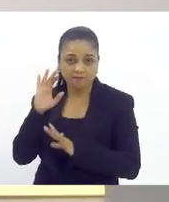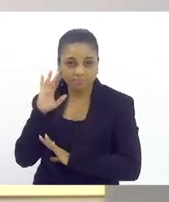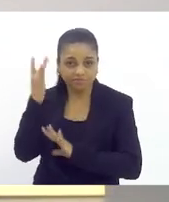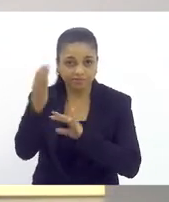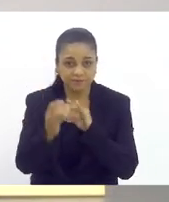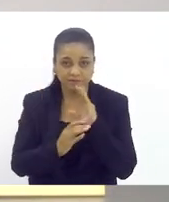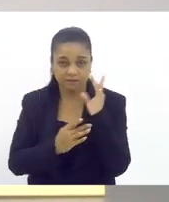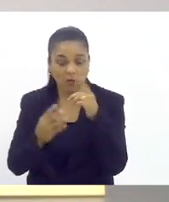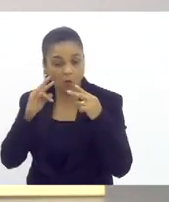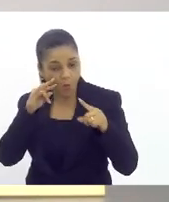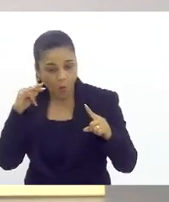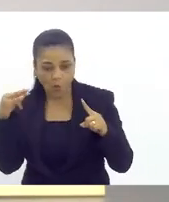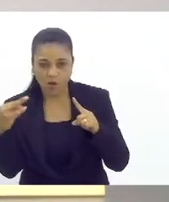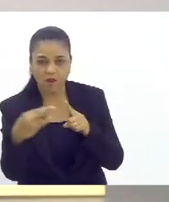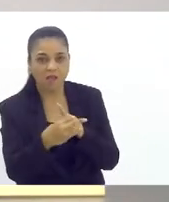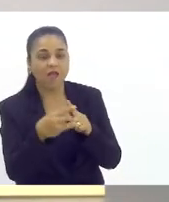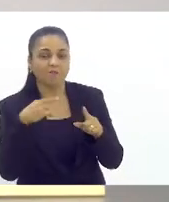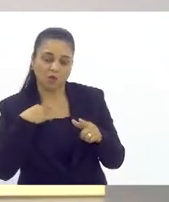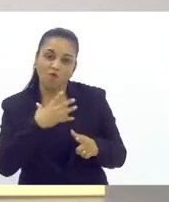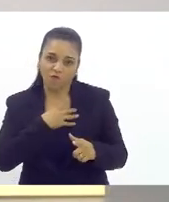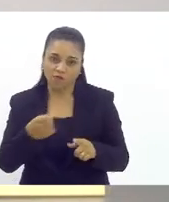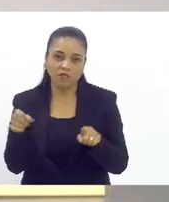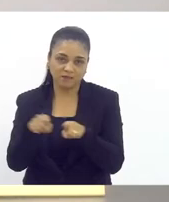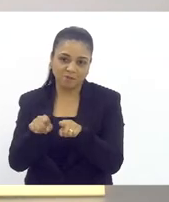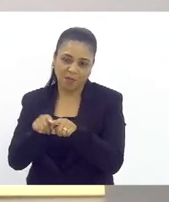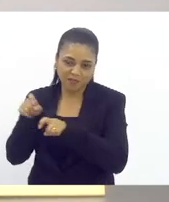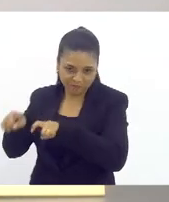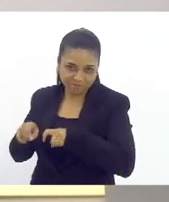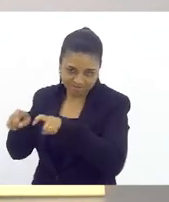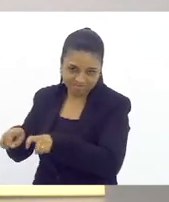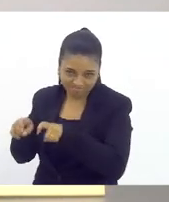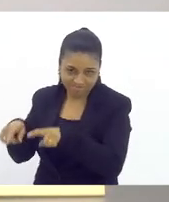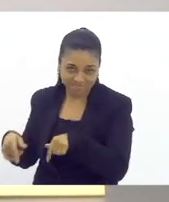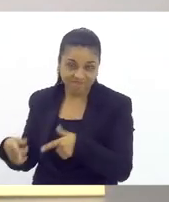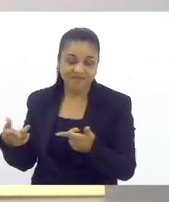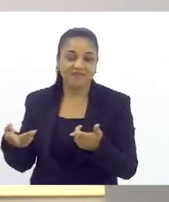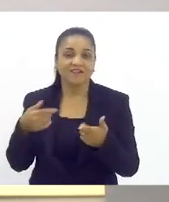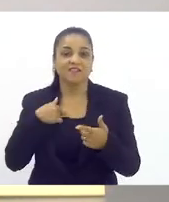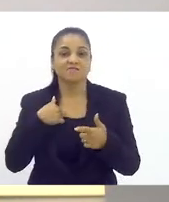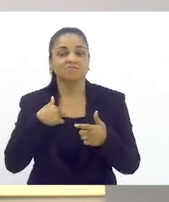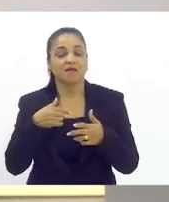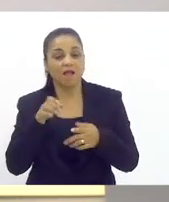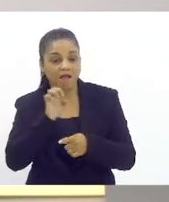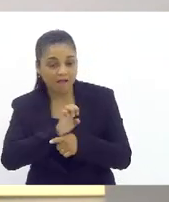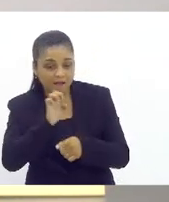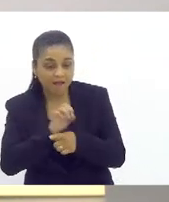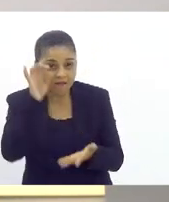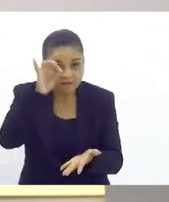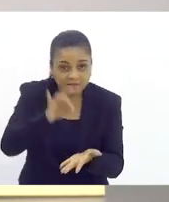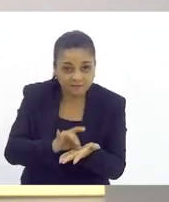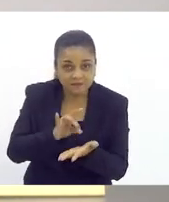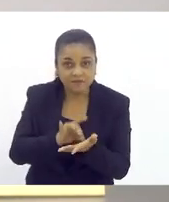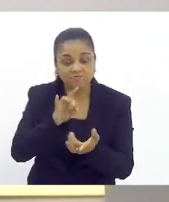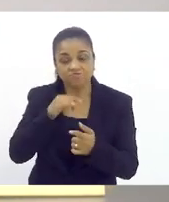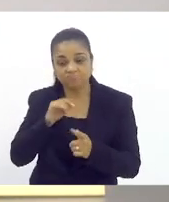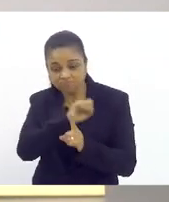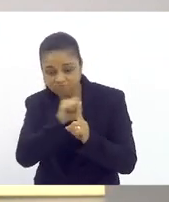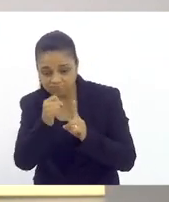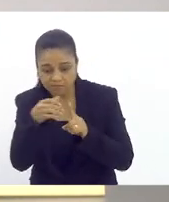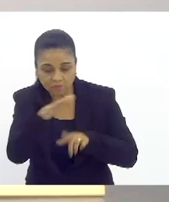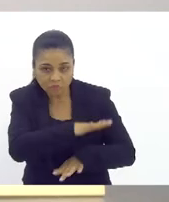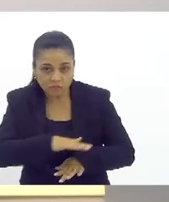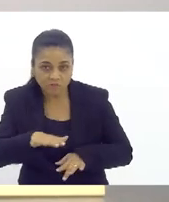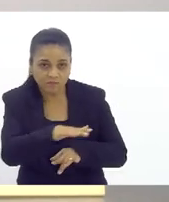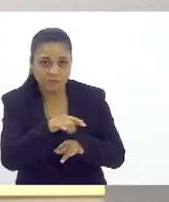eu falo isso também como filha de produtora rural de conseguir entender a dinâmica realidade do estado se a gente não olha o componente social a gente está falando